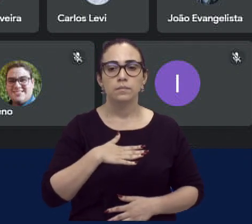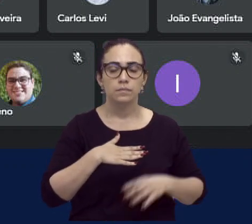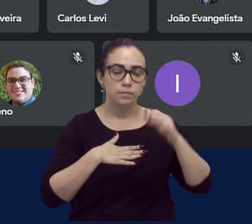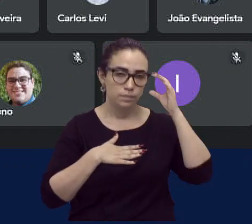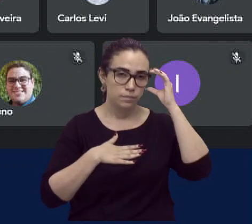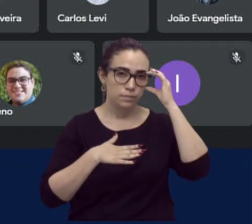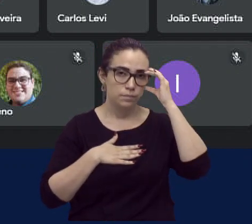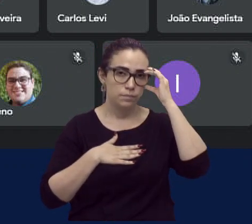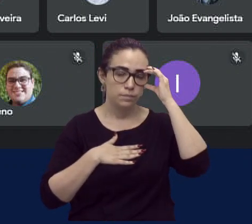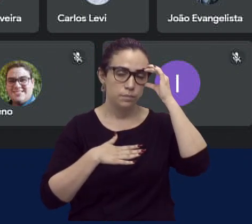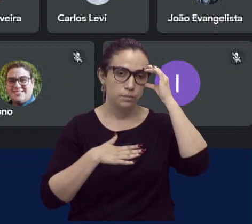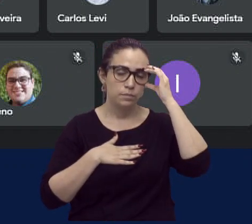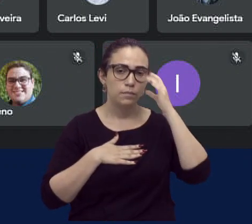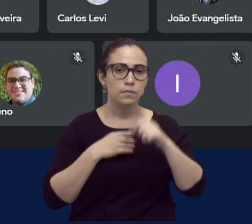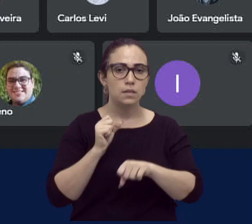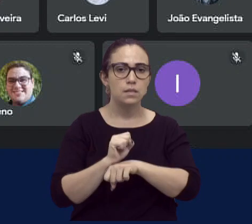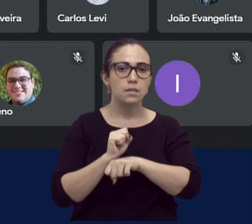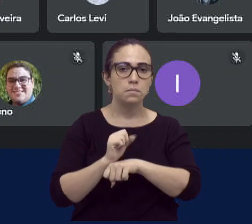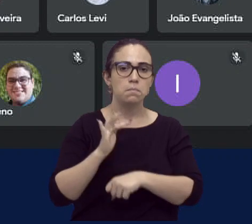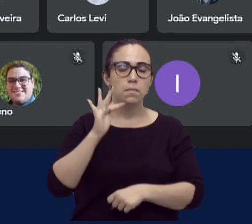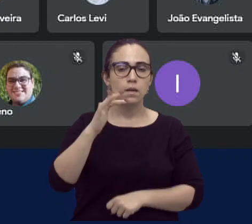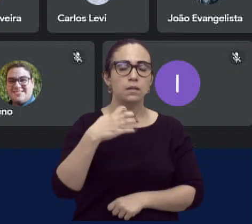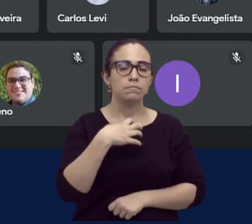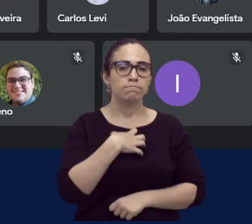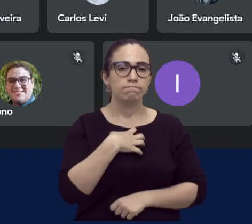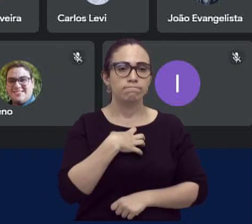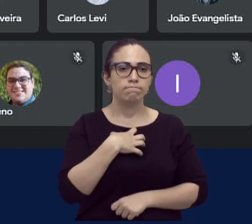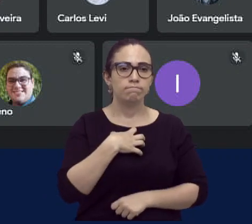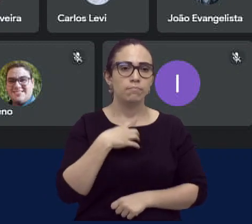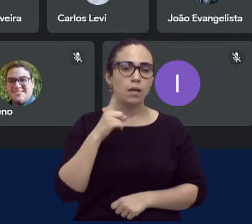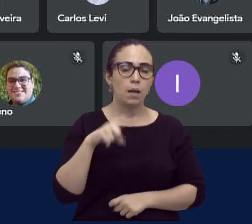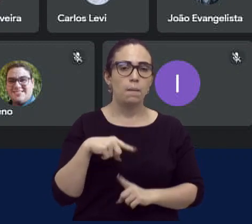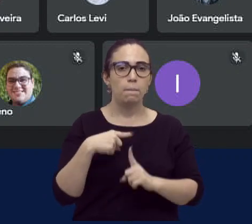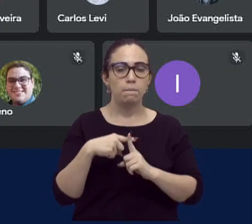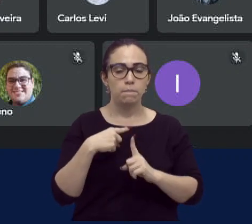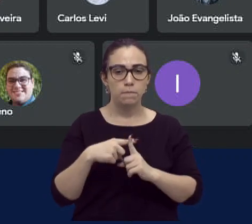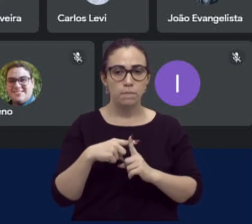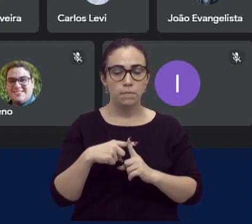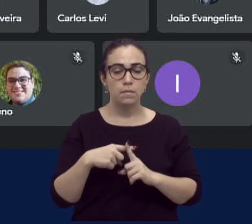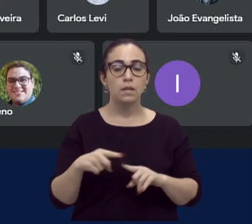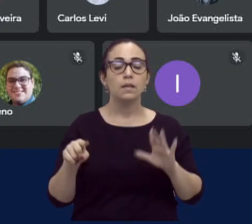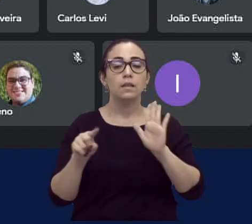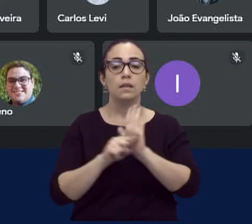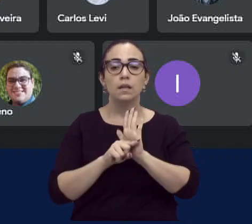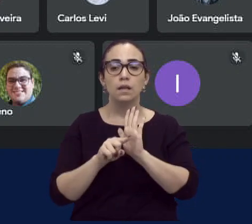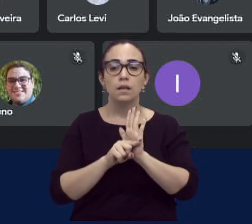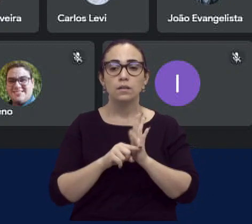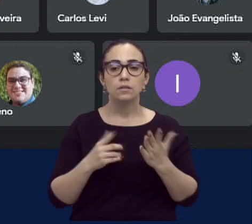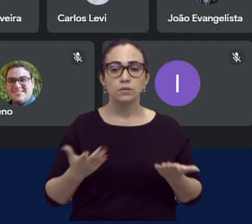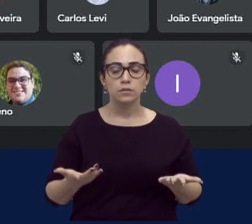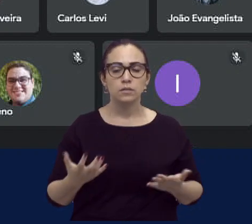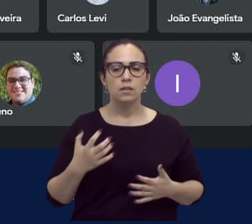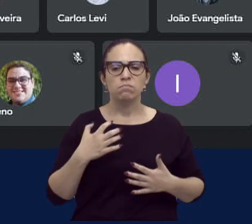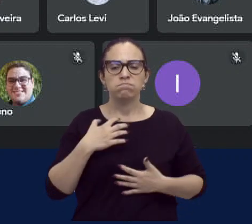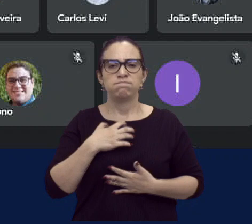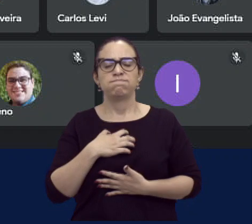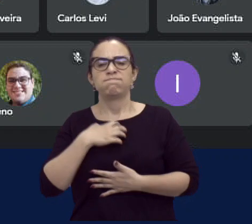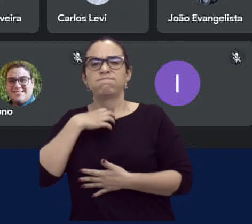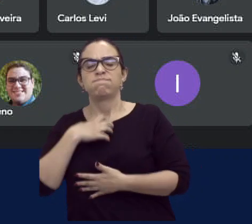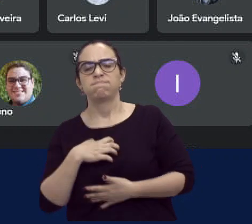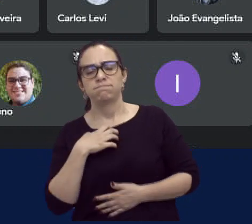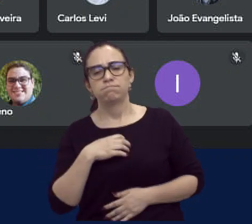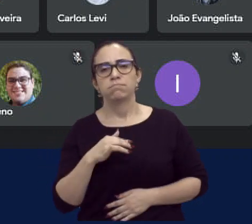você está esperançoso, são sentimentos positivos. Sentimentos negativos, você está zangado, você